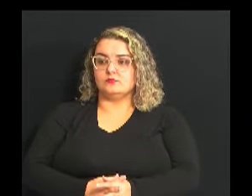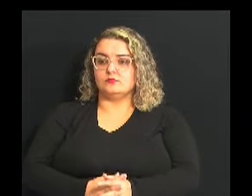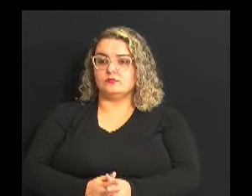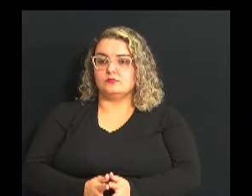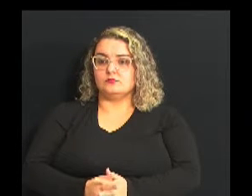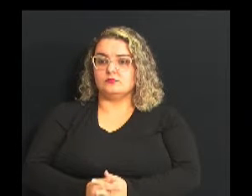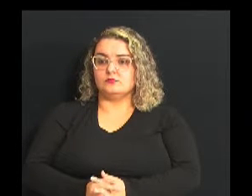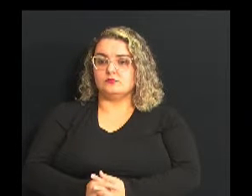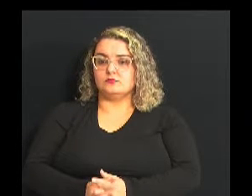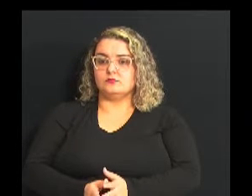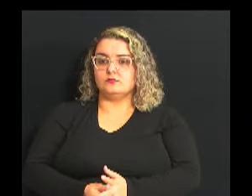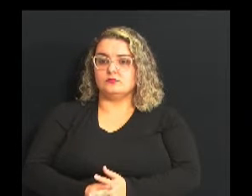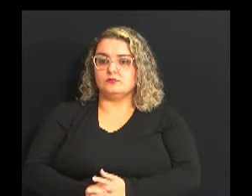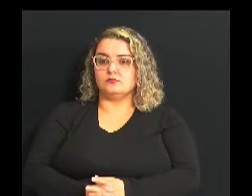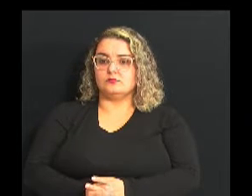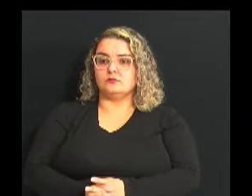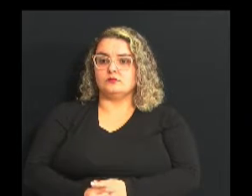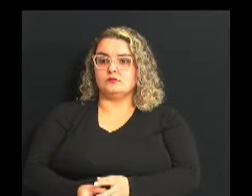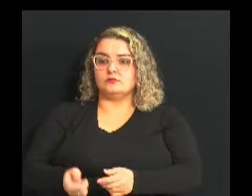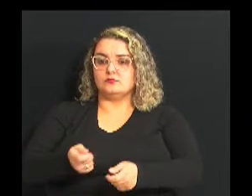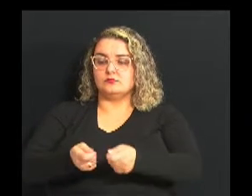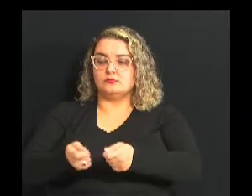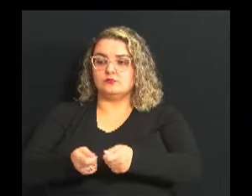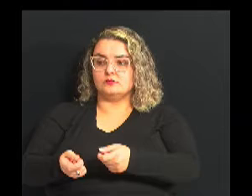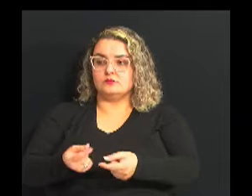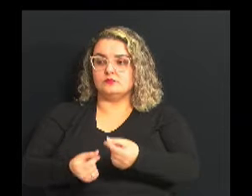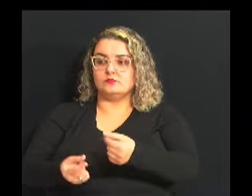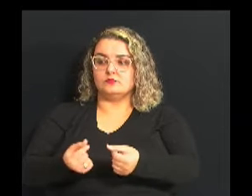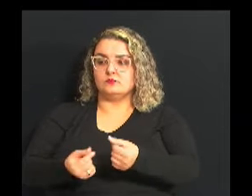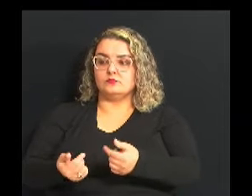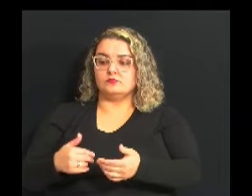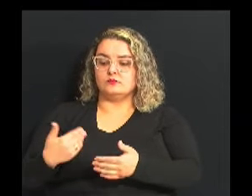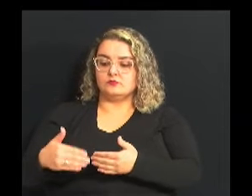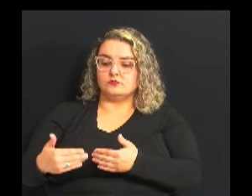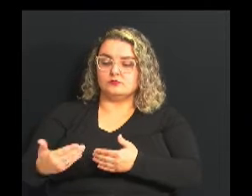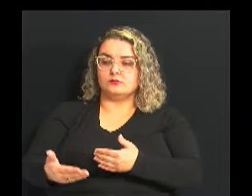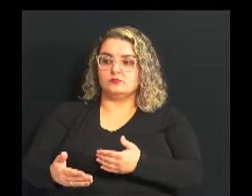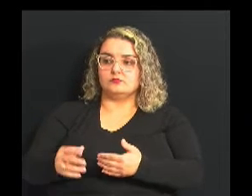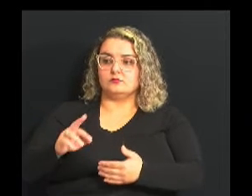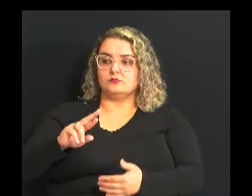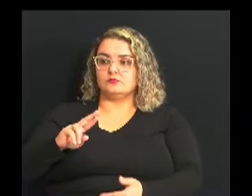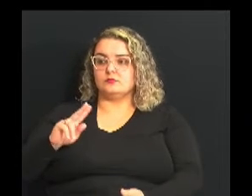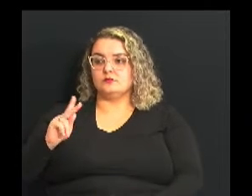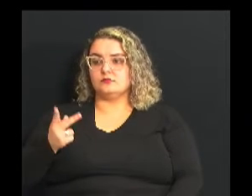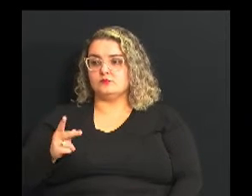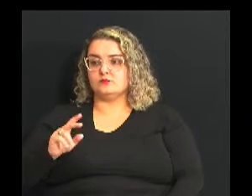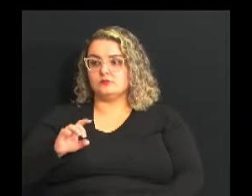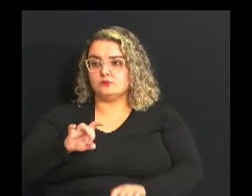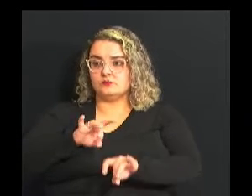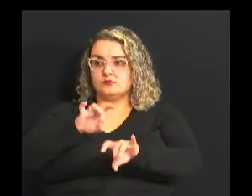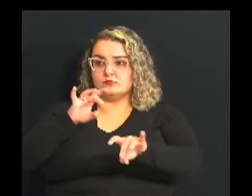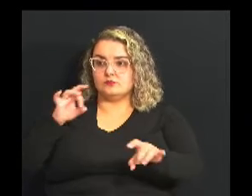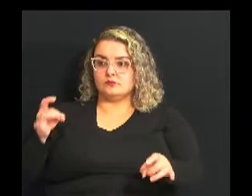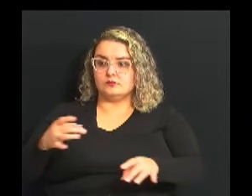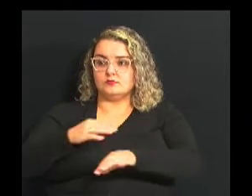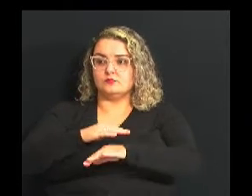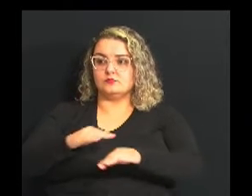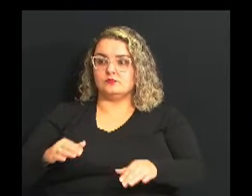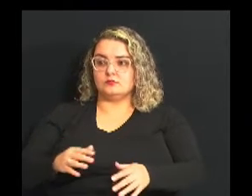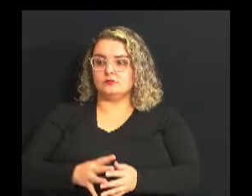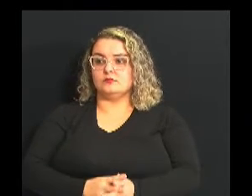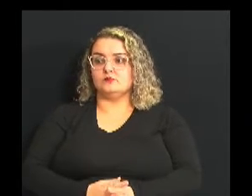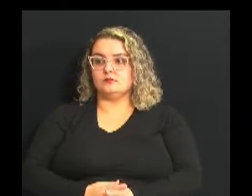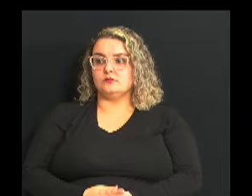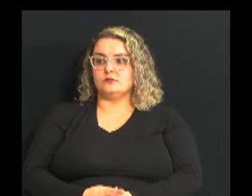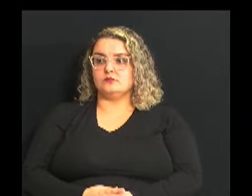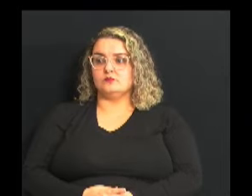que gerem economia, né? Já estão andando. Eu acredito que o RH Online termina em breve. Né?